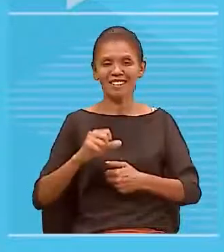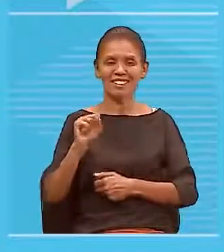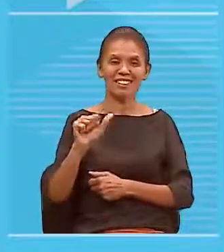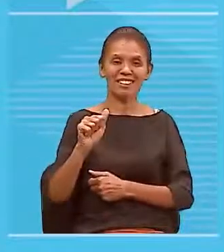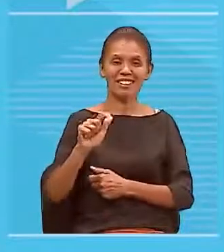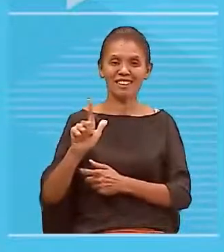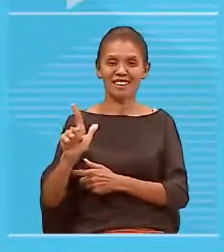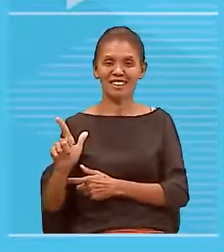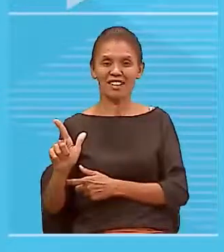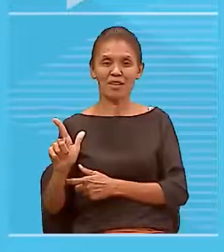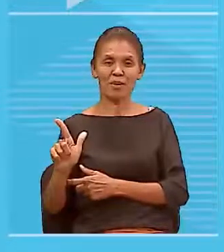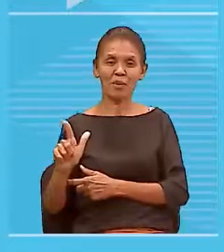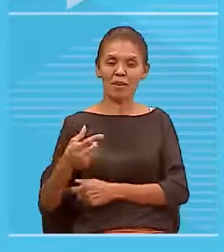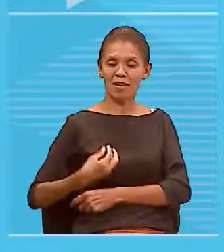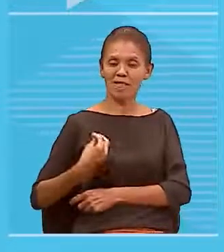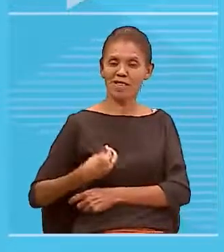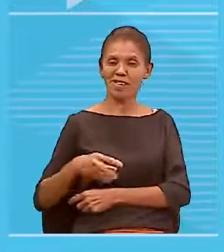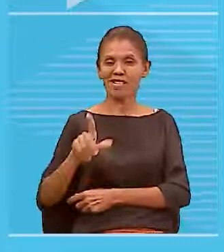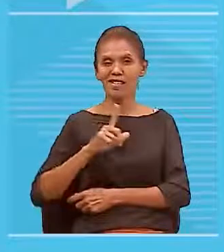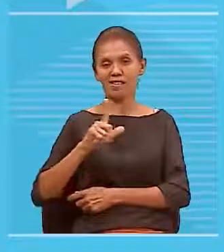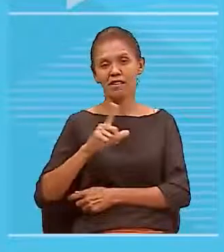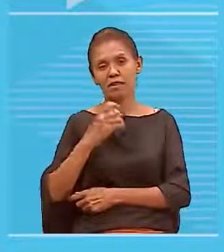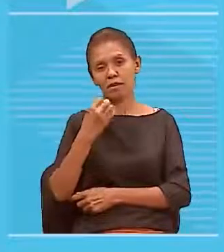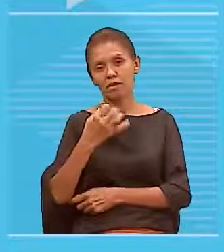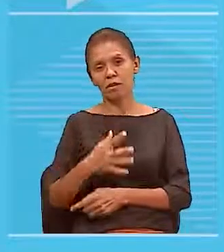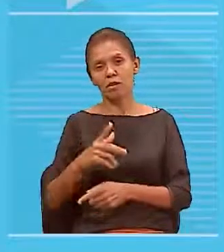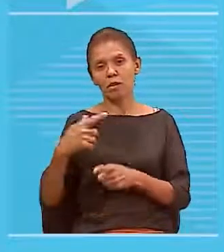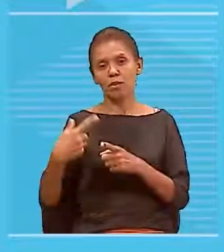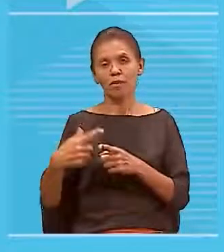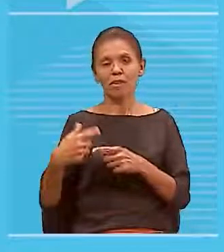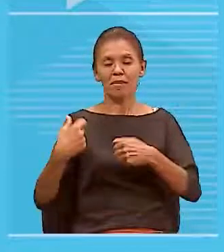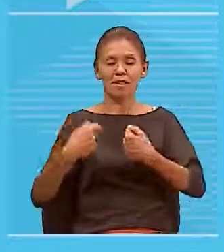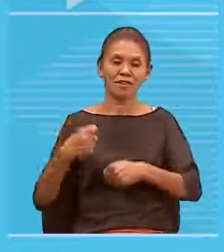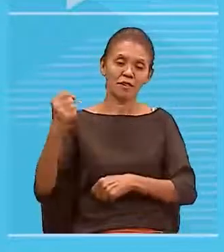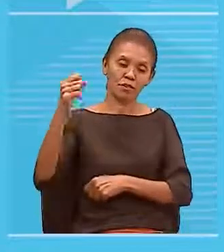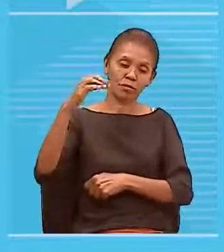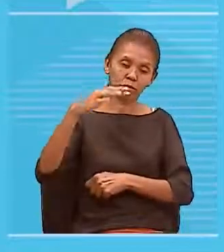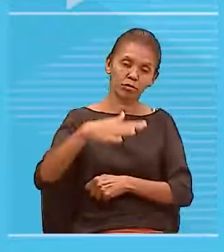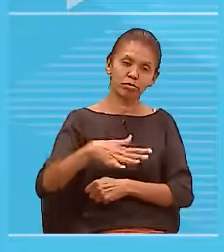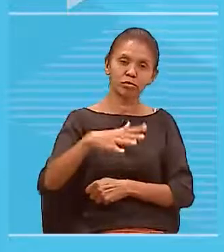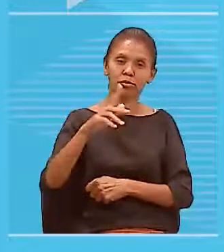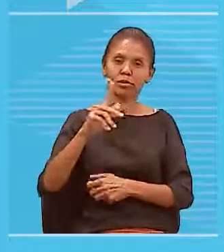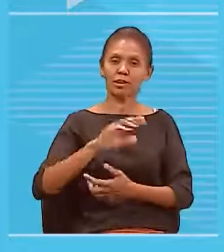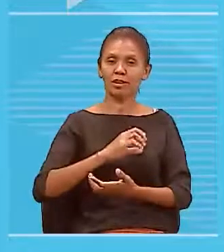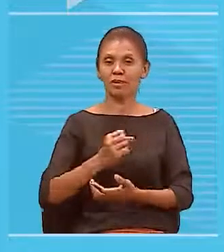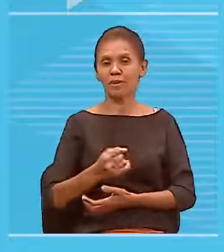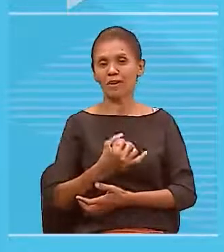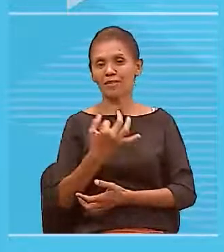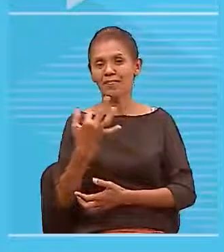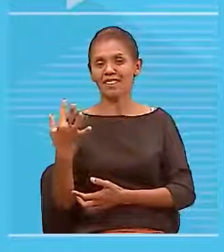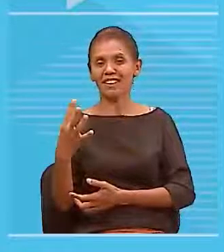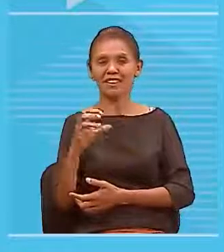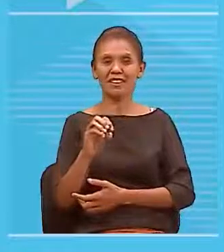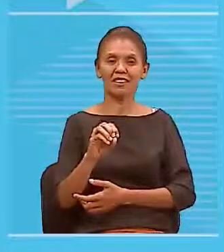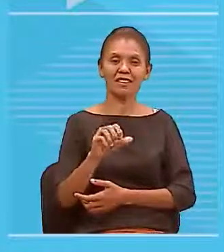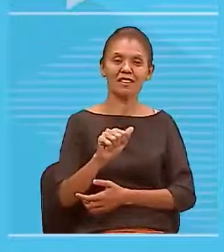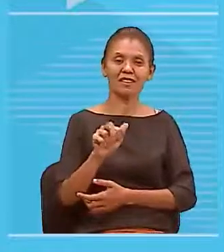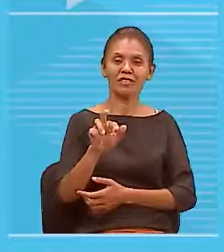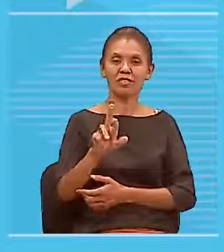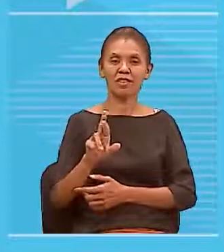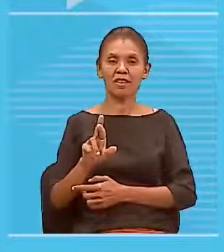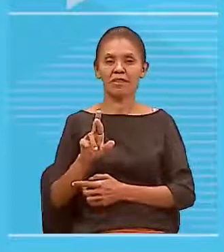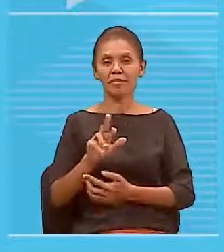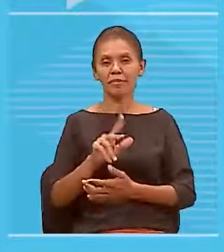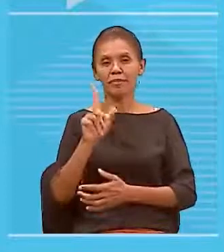uma salinidade elevada, a uma luminosidade tal, a uma quantidade de oxigênio tal. Estão entendendo?